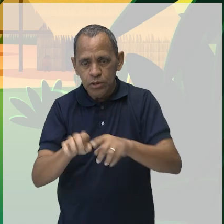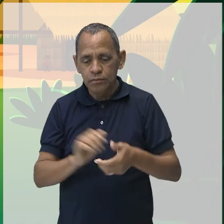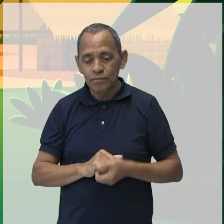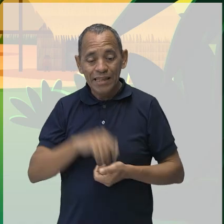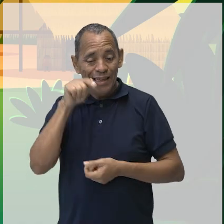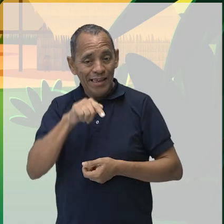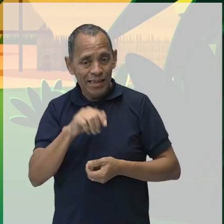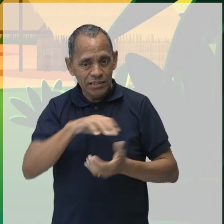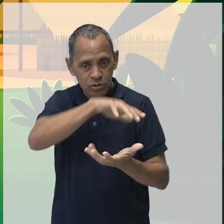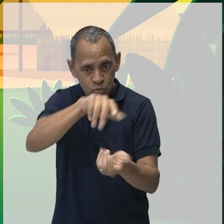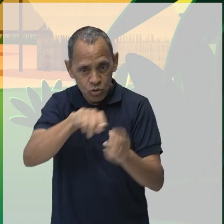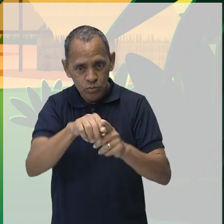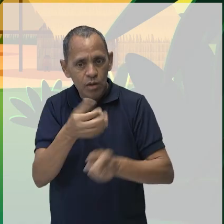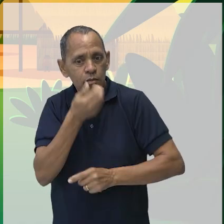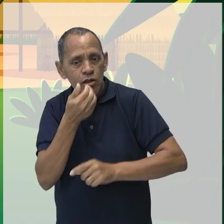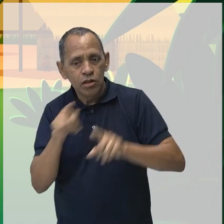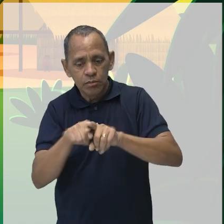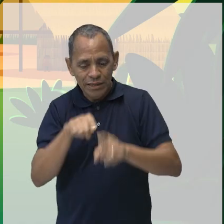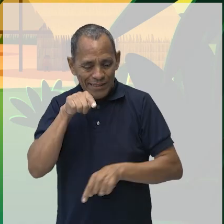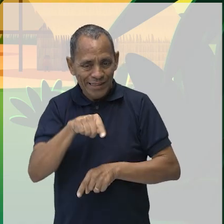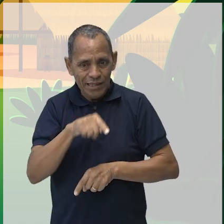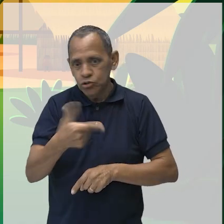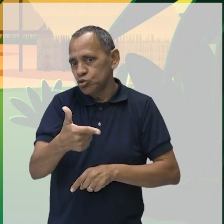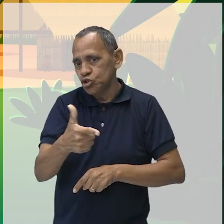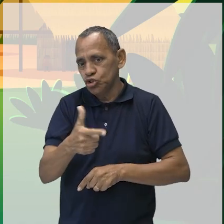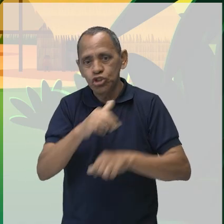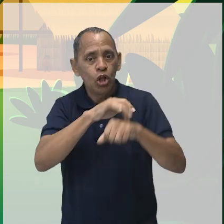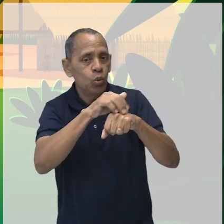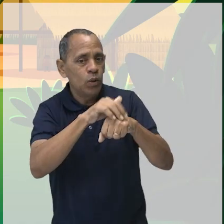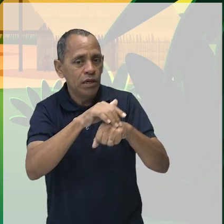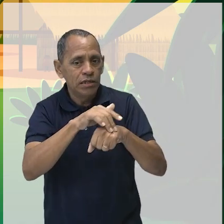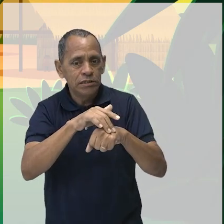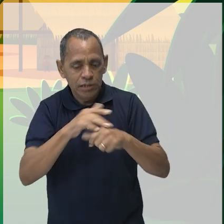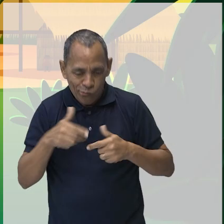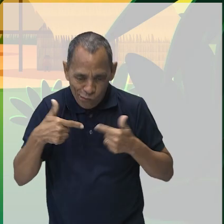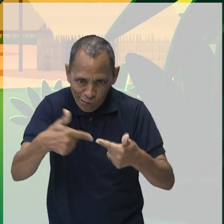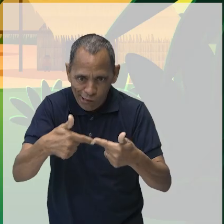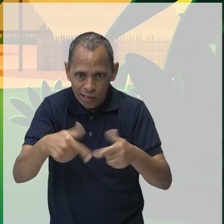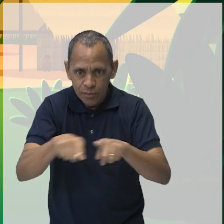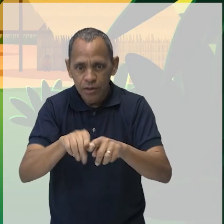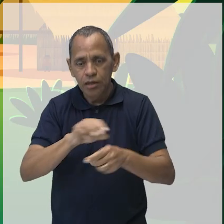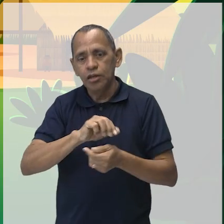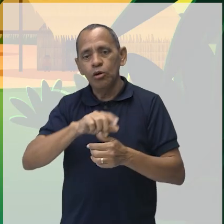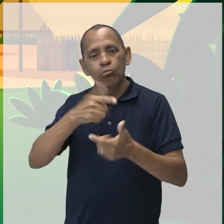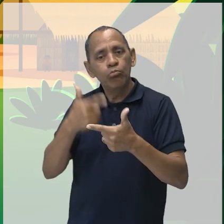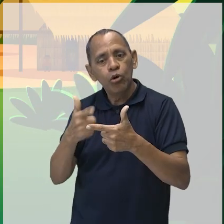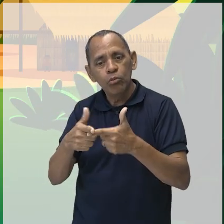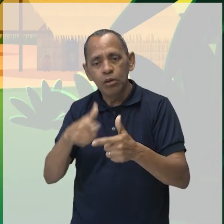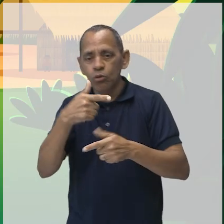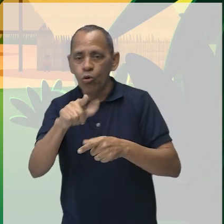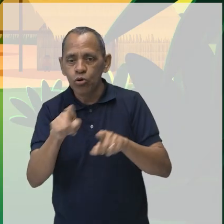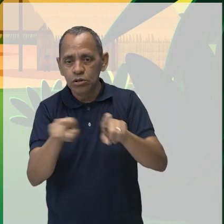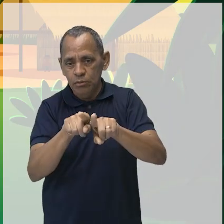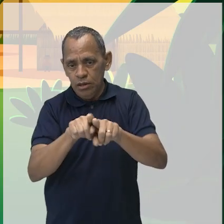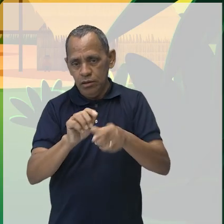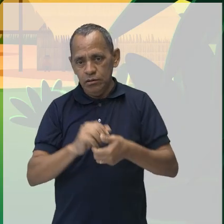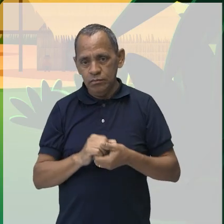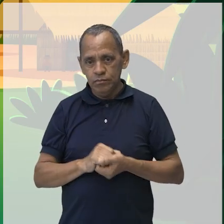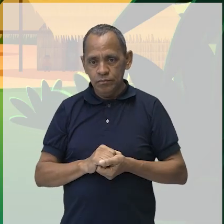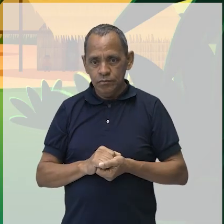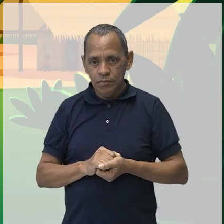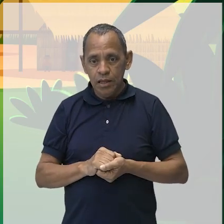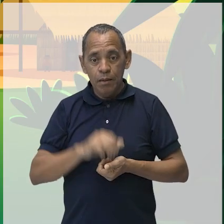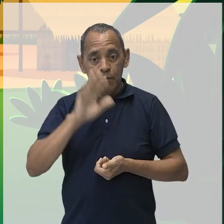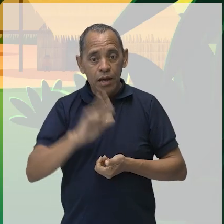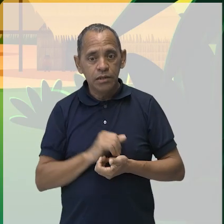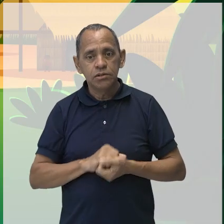era melhor. Nele não havia doenças, guerras ou outros problemas como hoje. Porém,